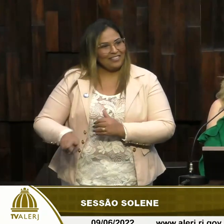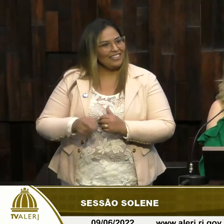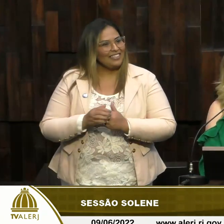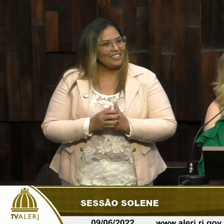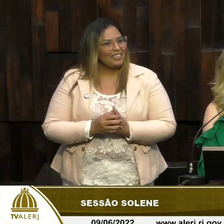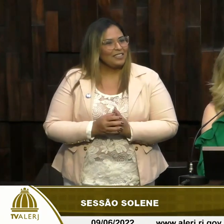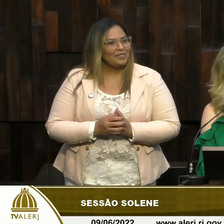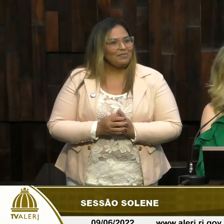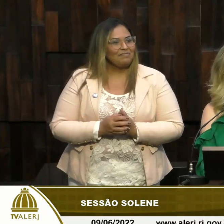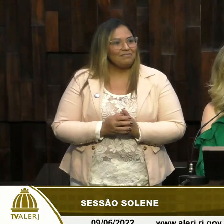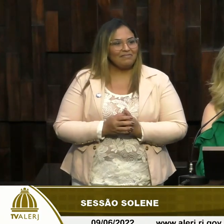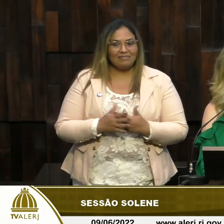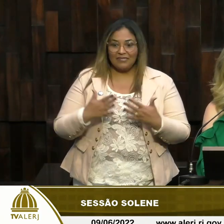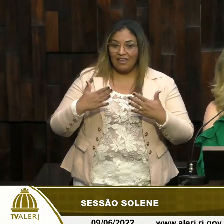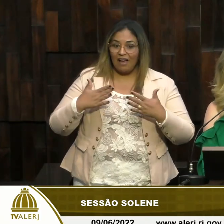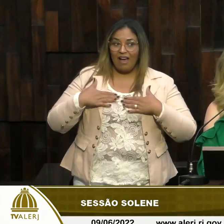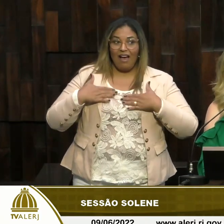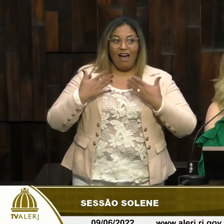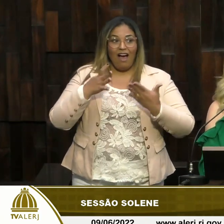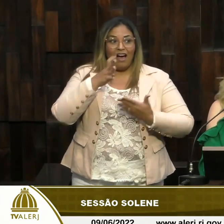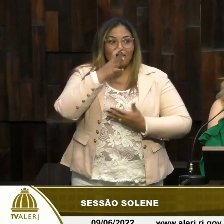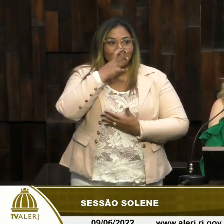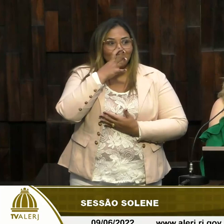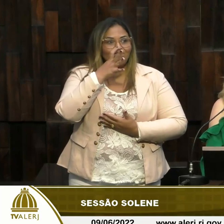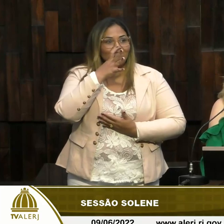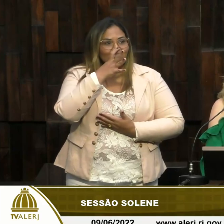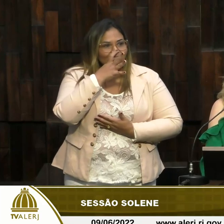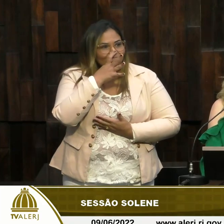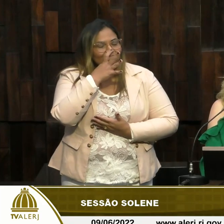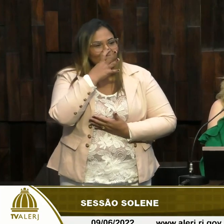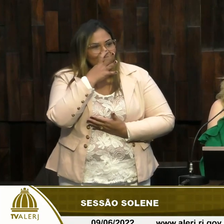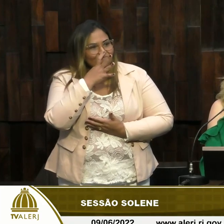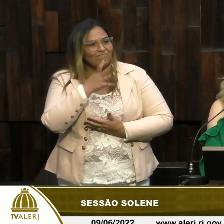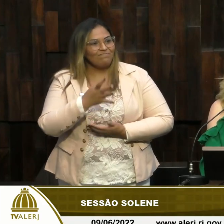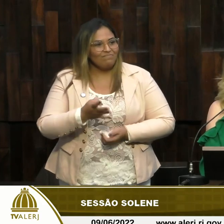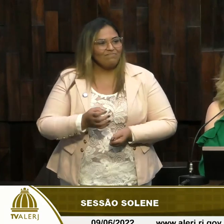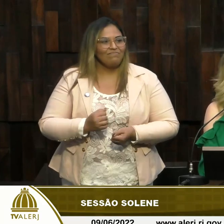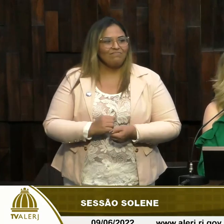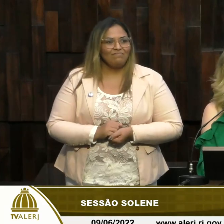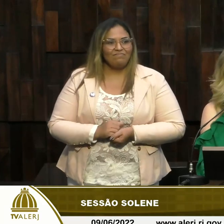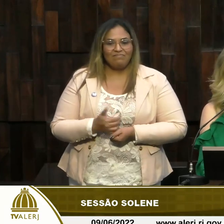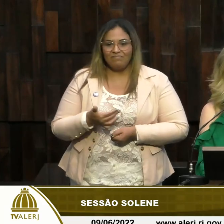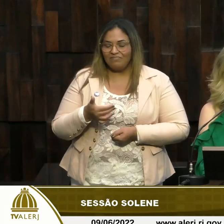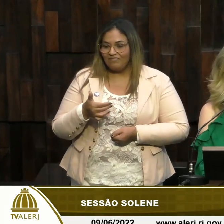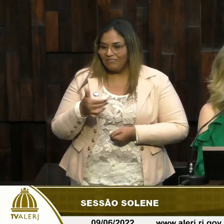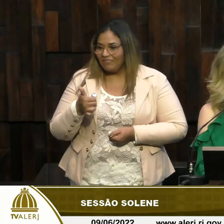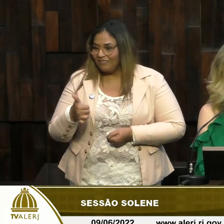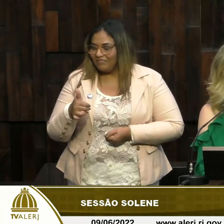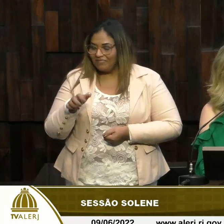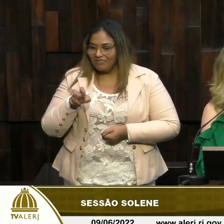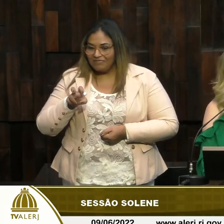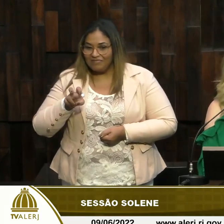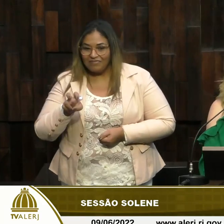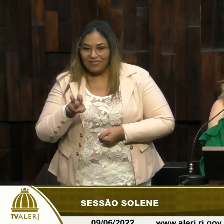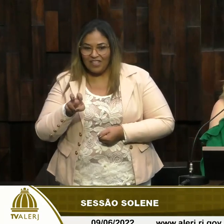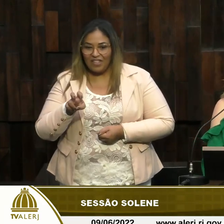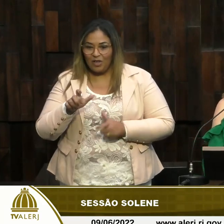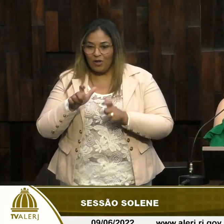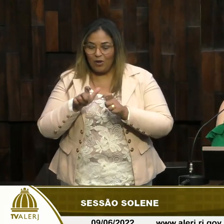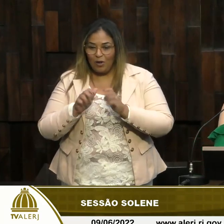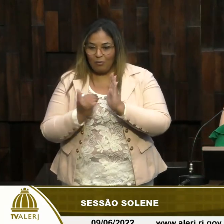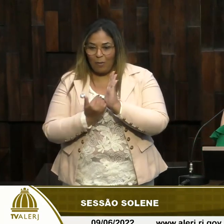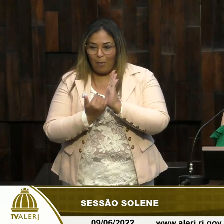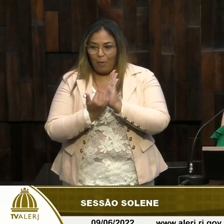eu fiquei muito surpresa com essa votação. E eu fiquei em 15ª colocada de 12